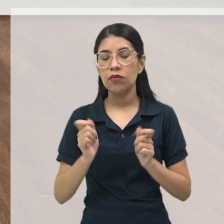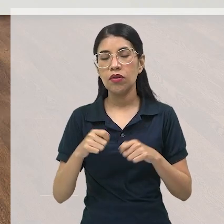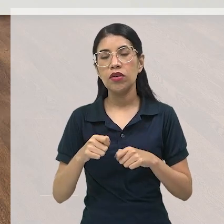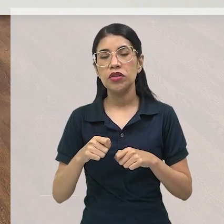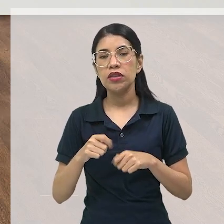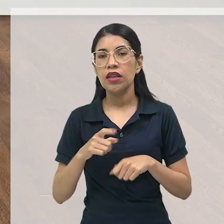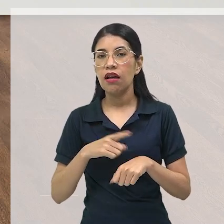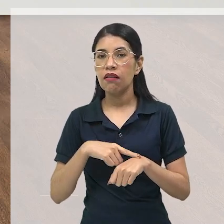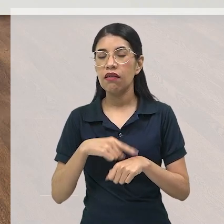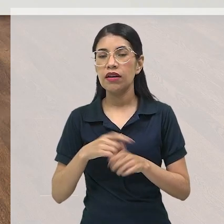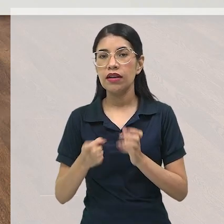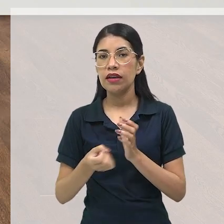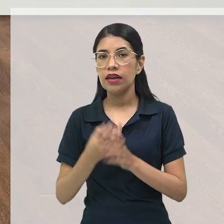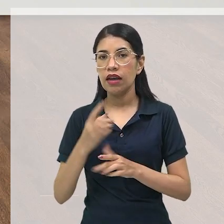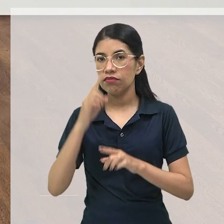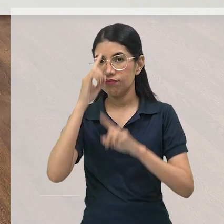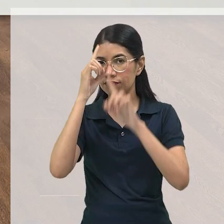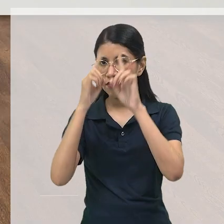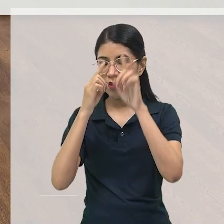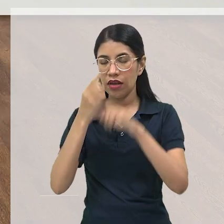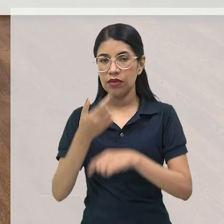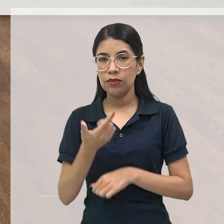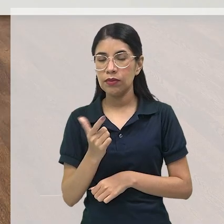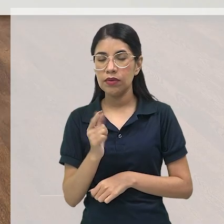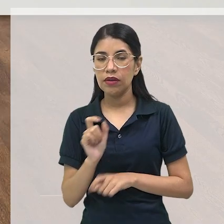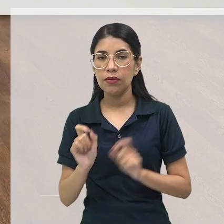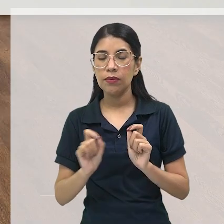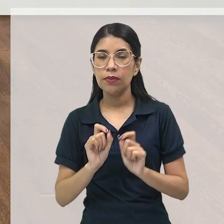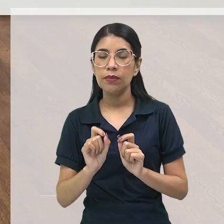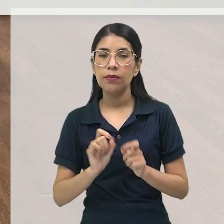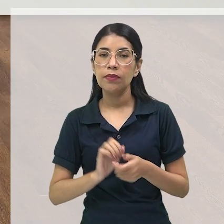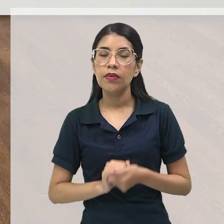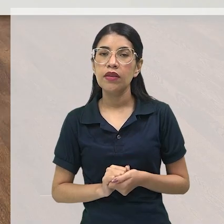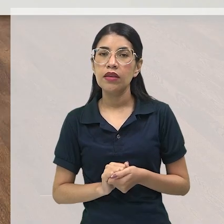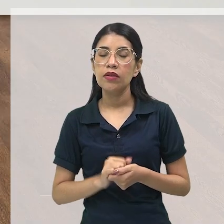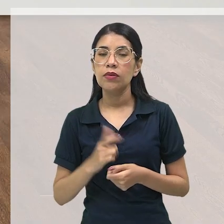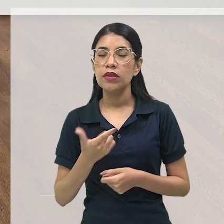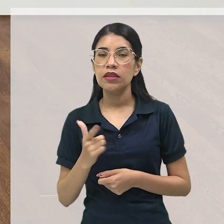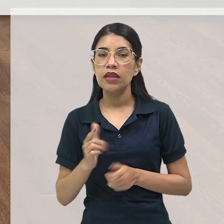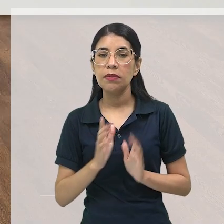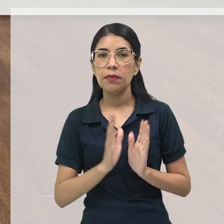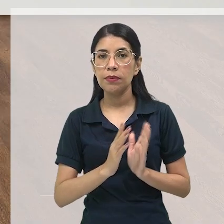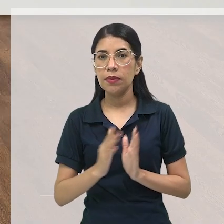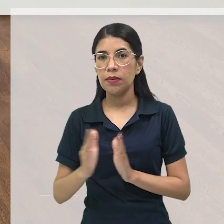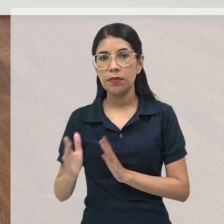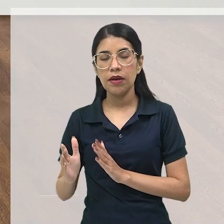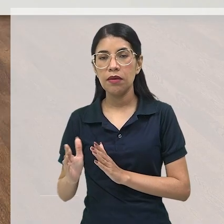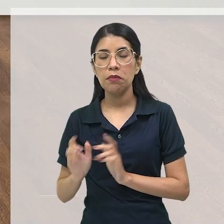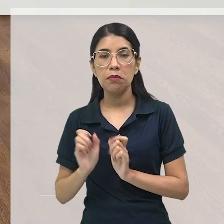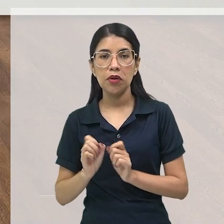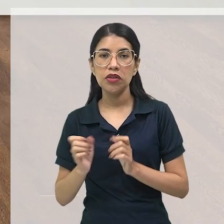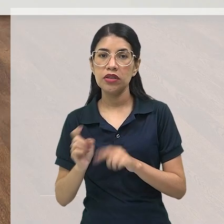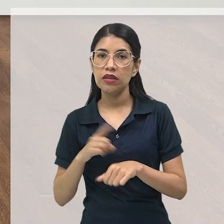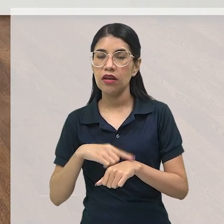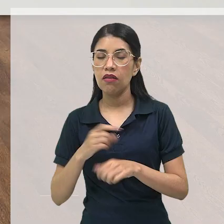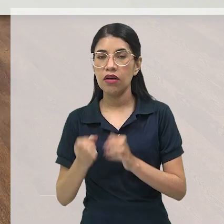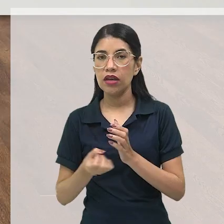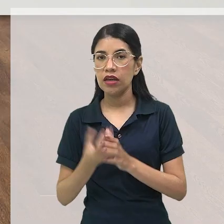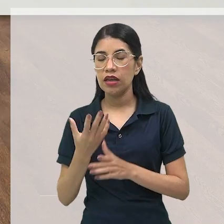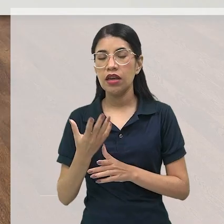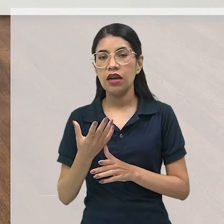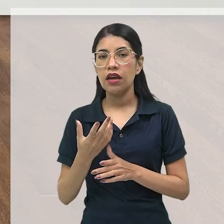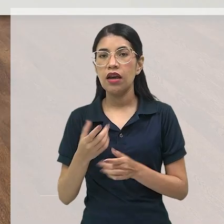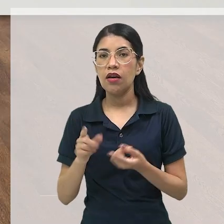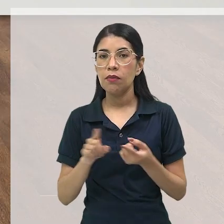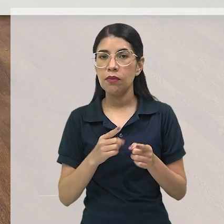improvisar, ou seja, não ter ali uma sequência prévia estabelecida, eles podem criar naquele momento, eles